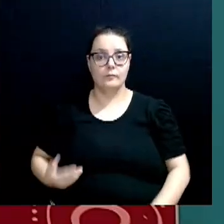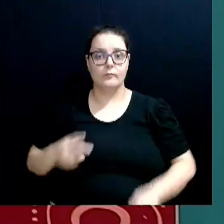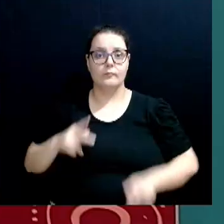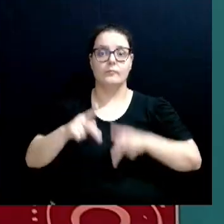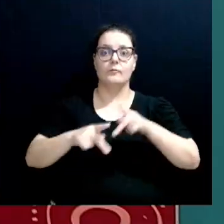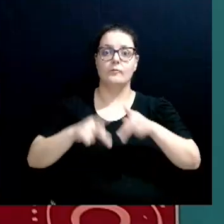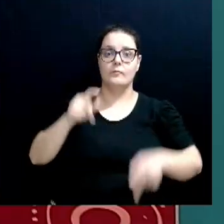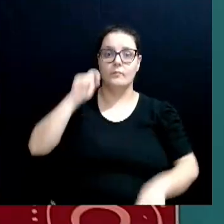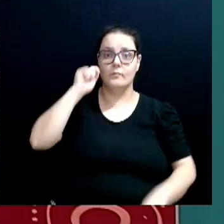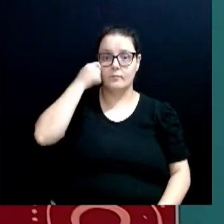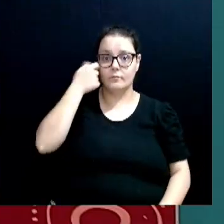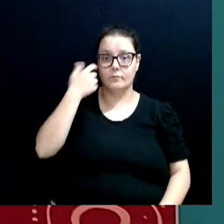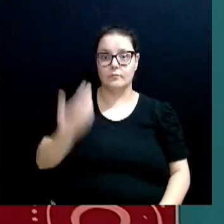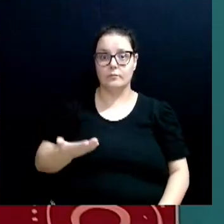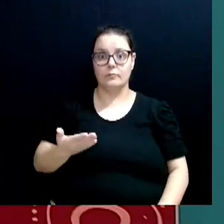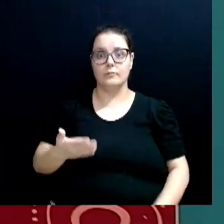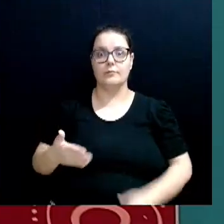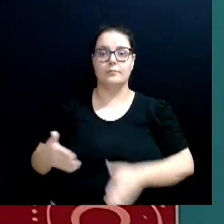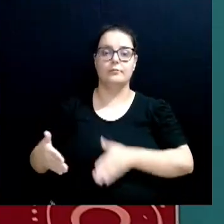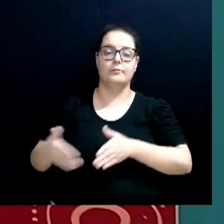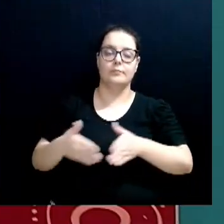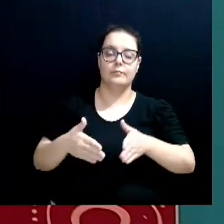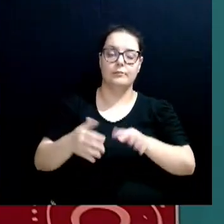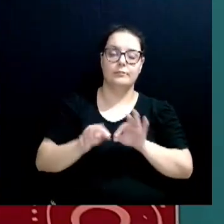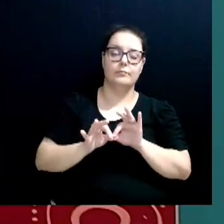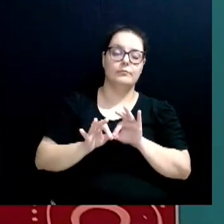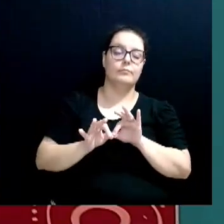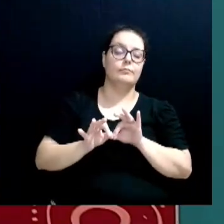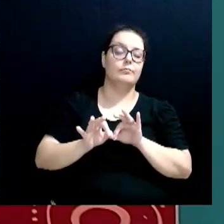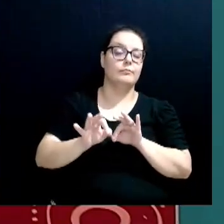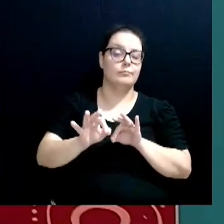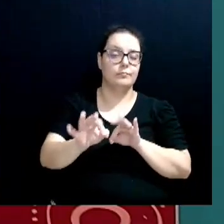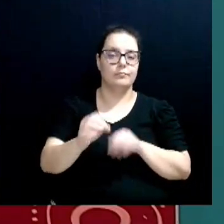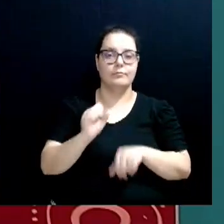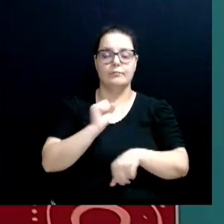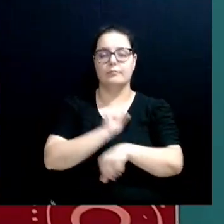essa caminhada foi longa, nós esperamos muitos anos.